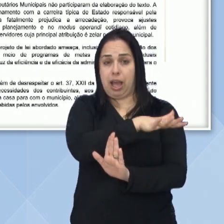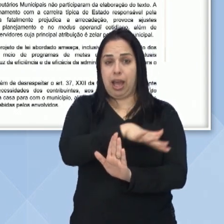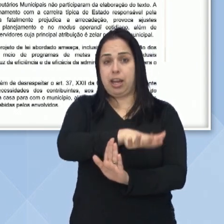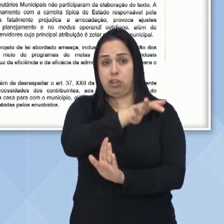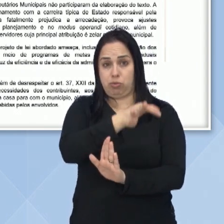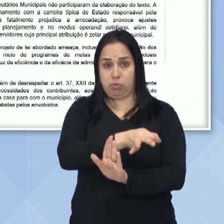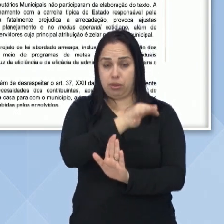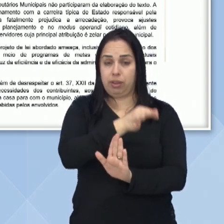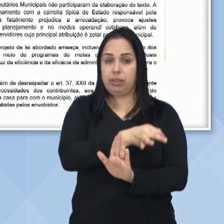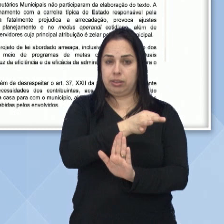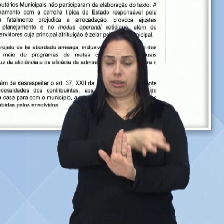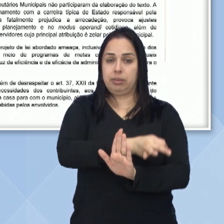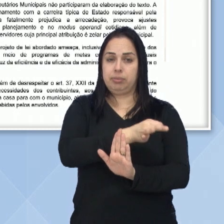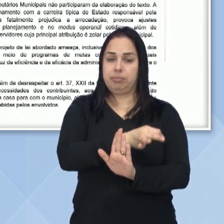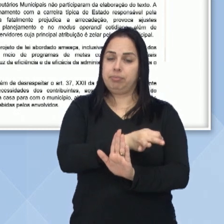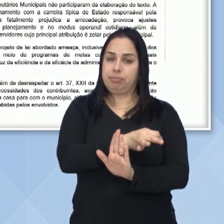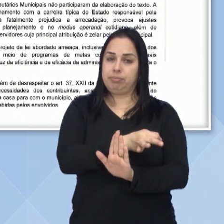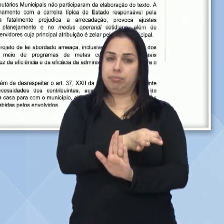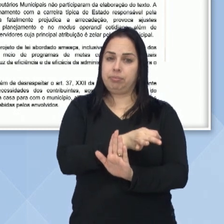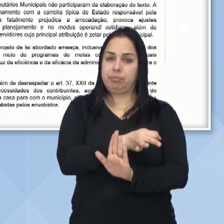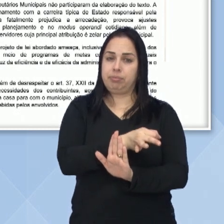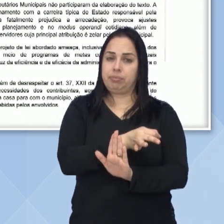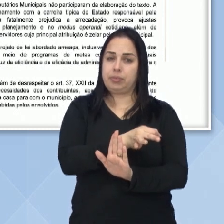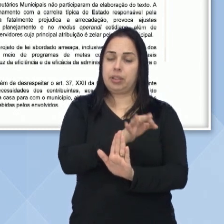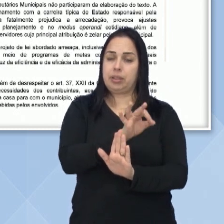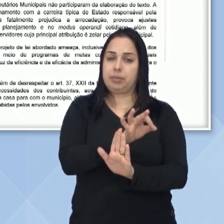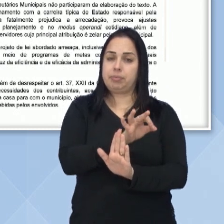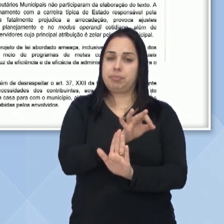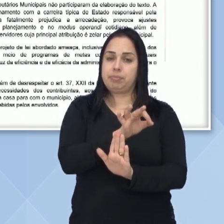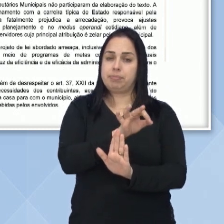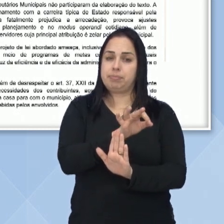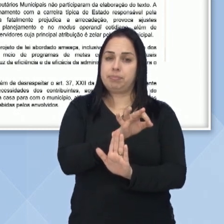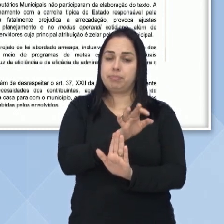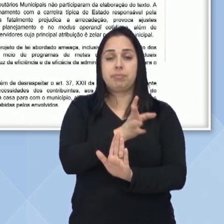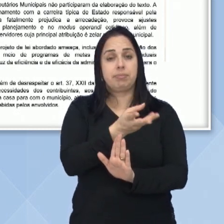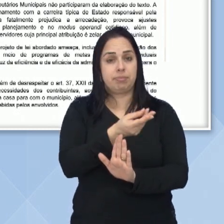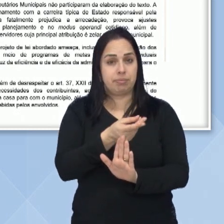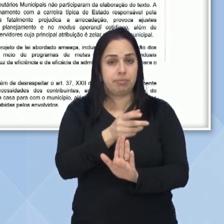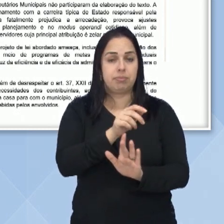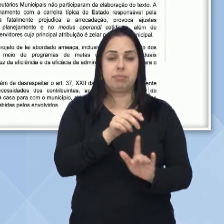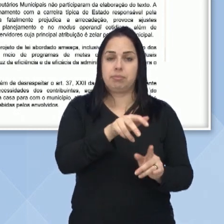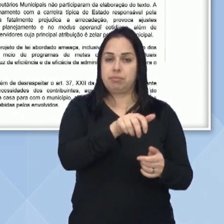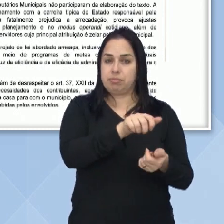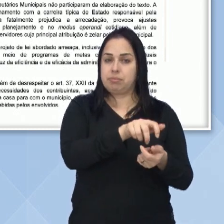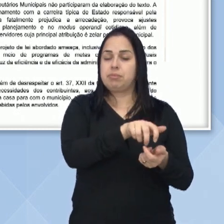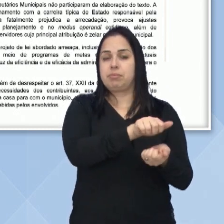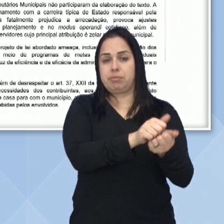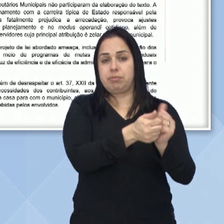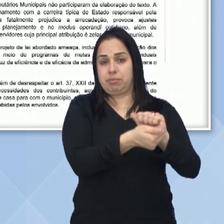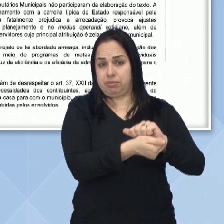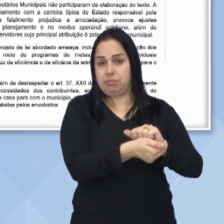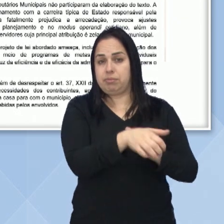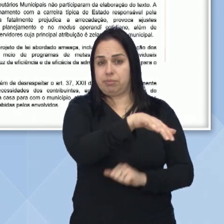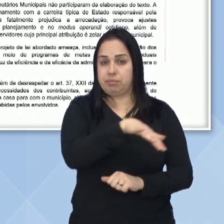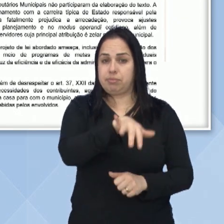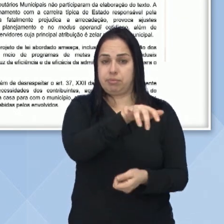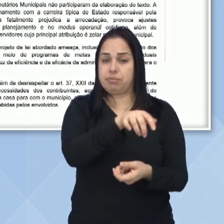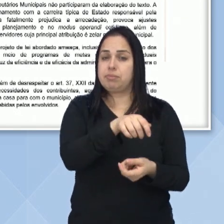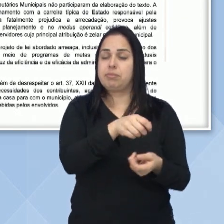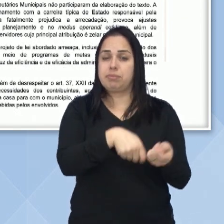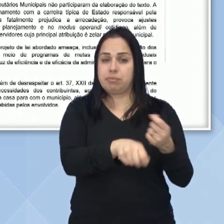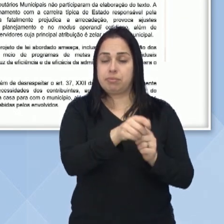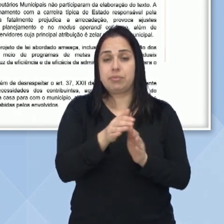judiciais impostas de ajuste na administração tributária municipal.